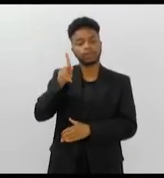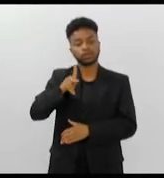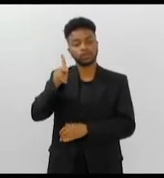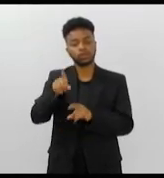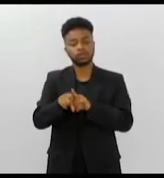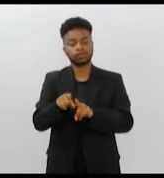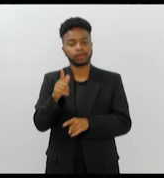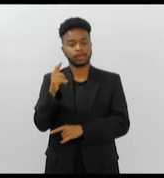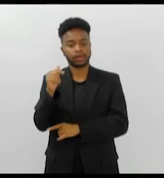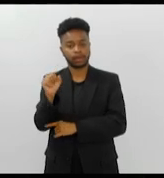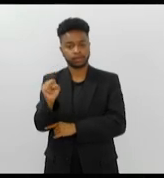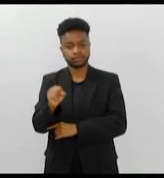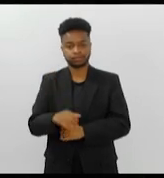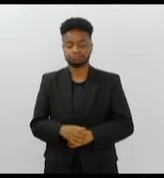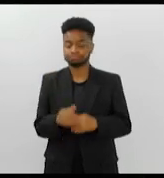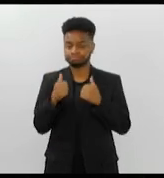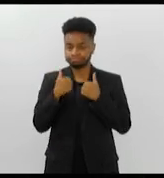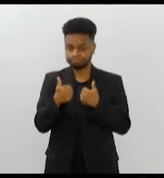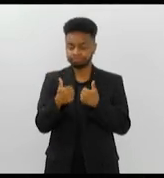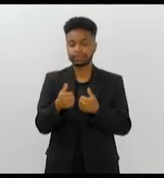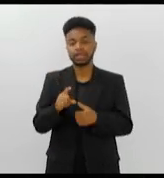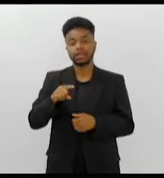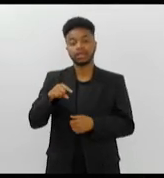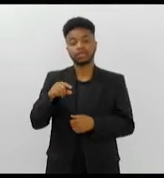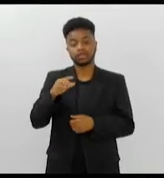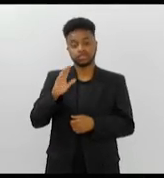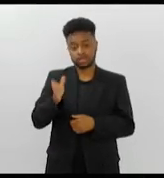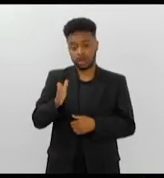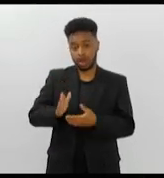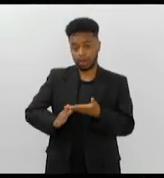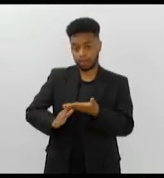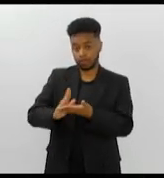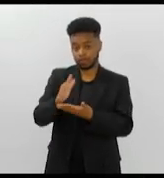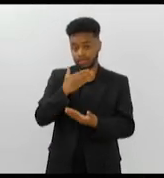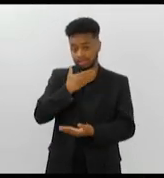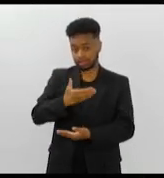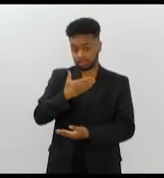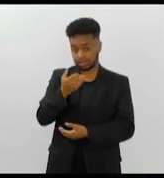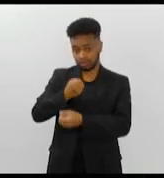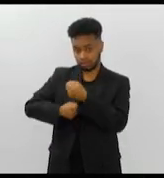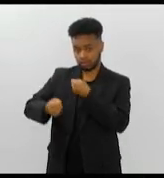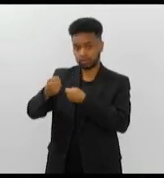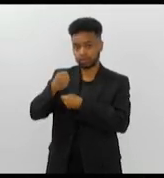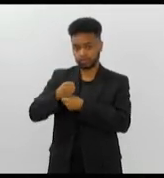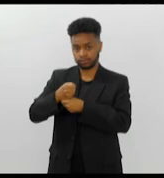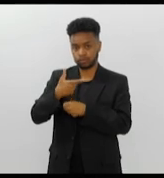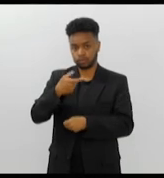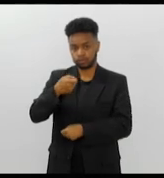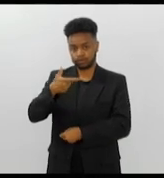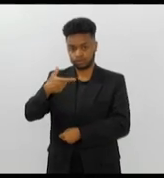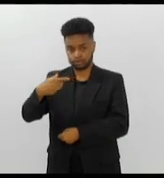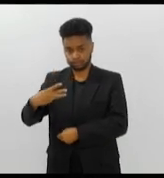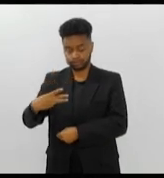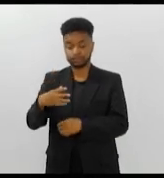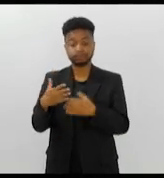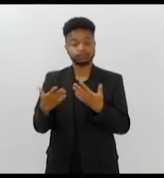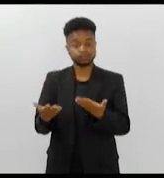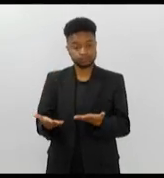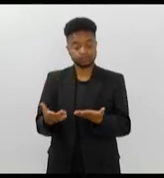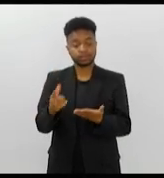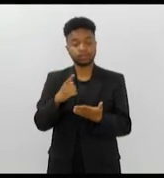muito bem como foi aprovado em dezembro do ano passado elas estavamos sob